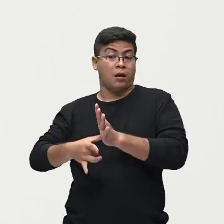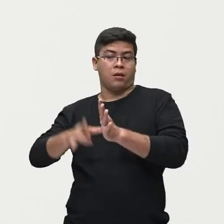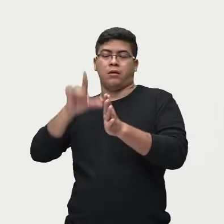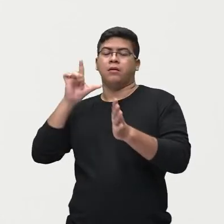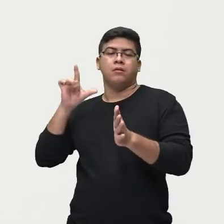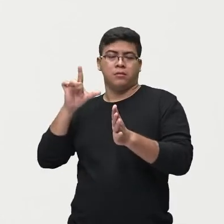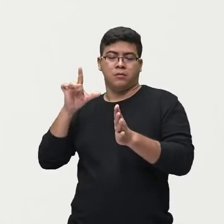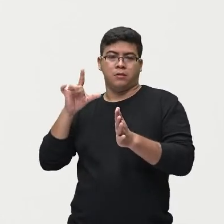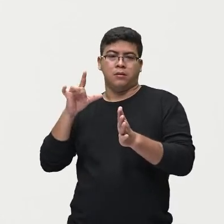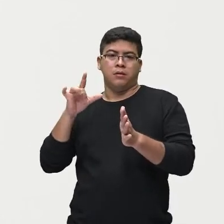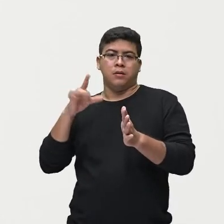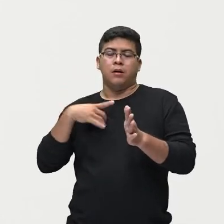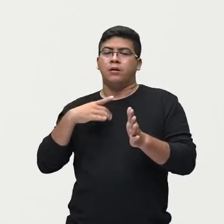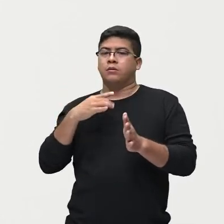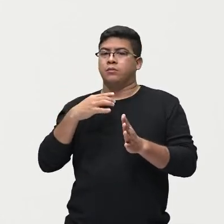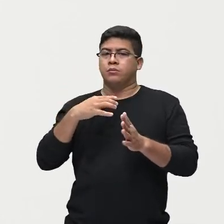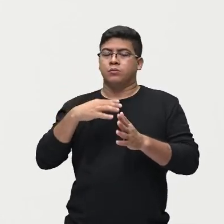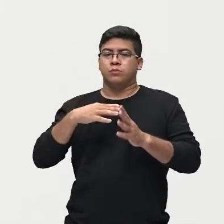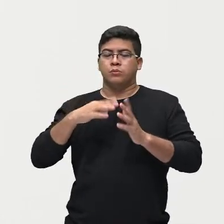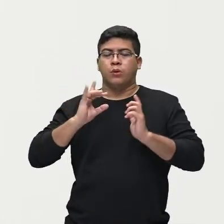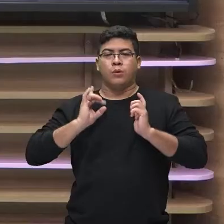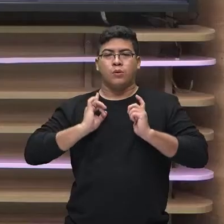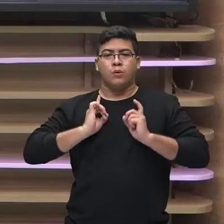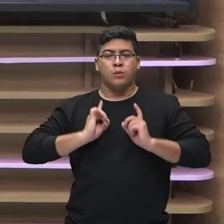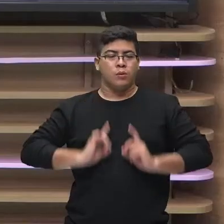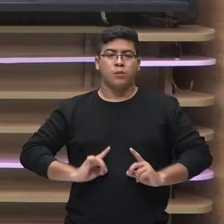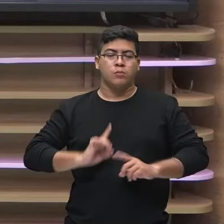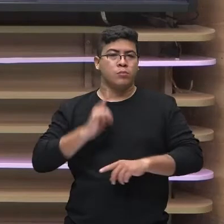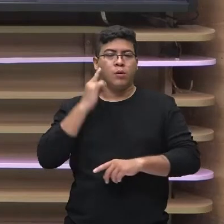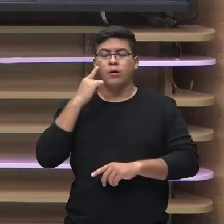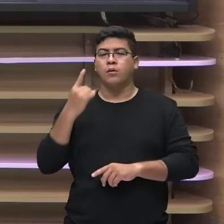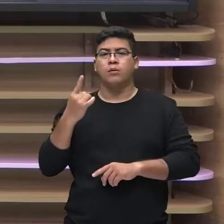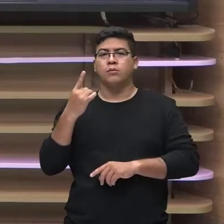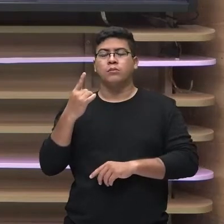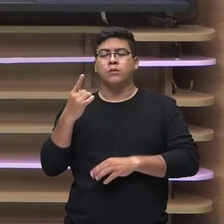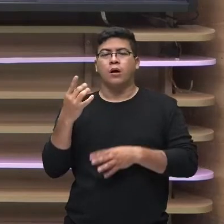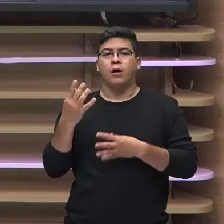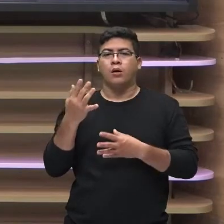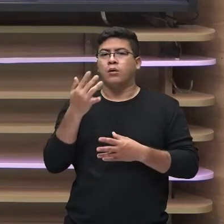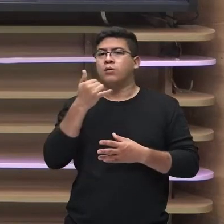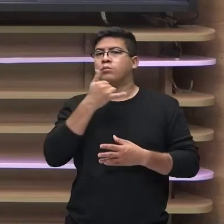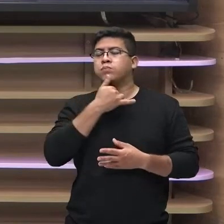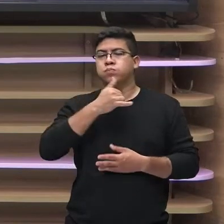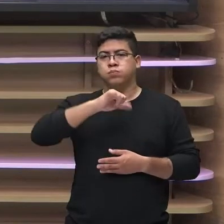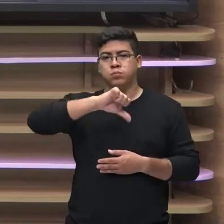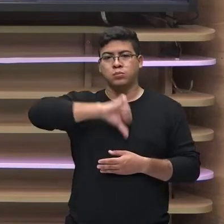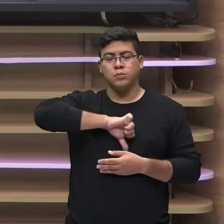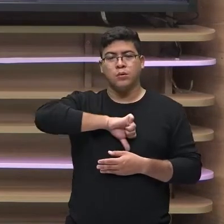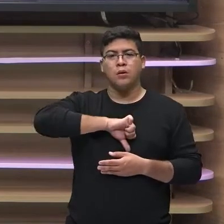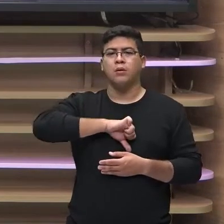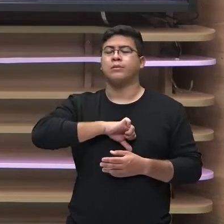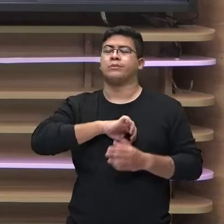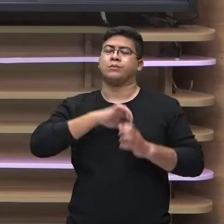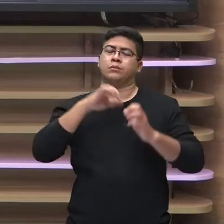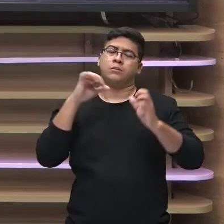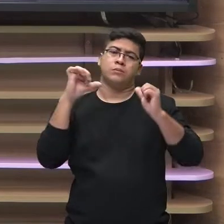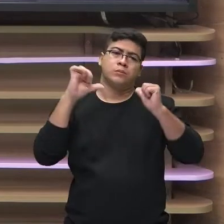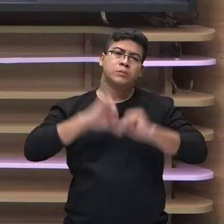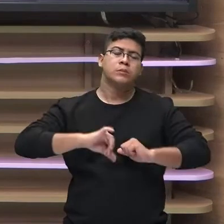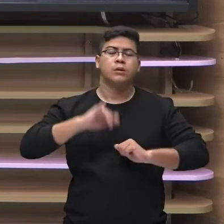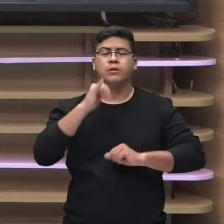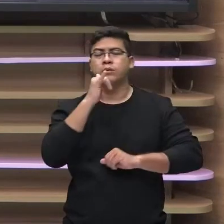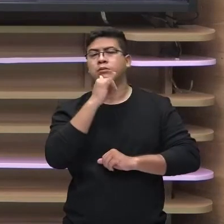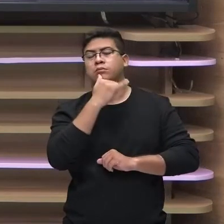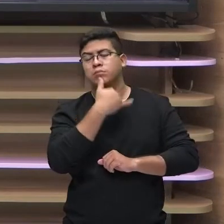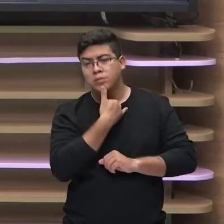antidepressivo, ele te livra de sentimentos ruins, ele te afasta de situações que talvez te deixem para baixo. né? Quando